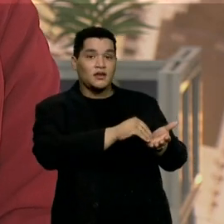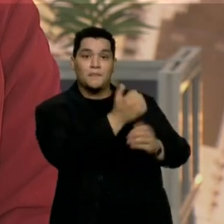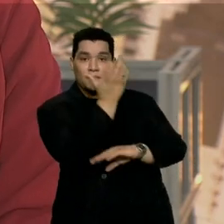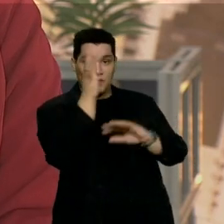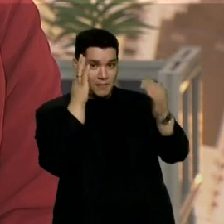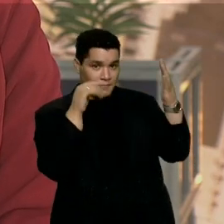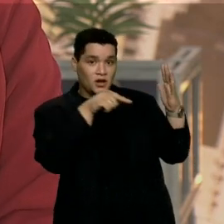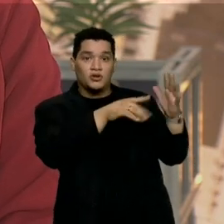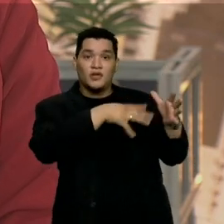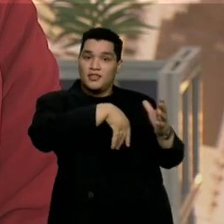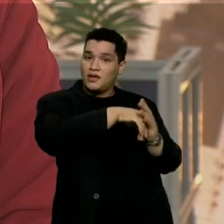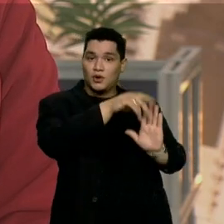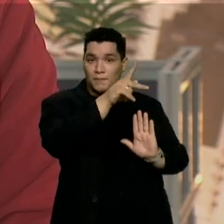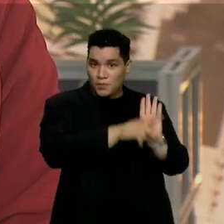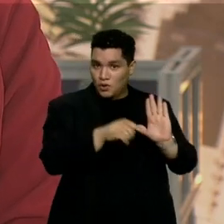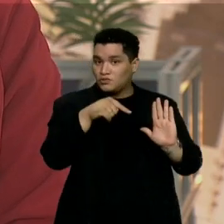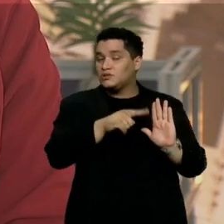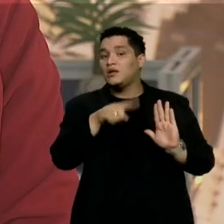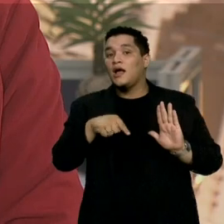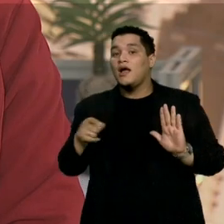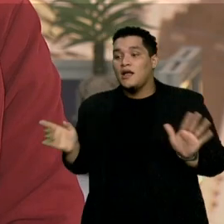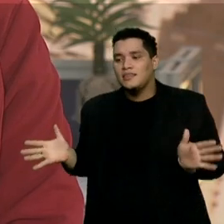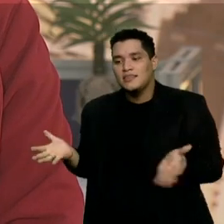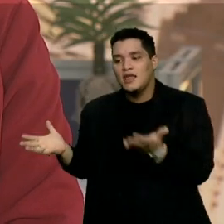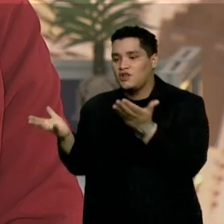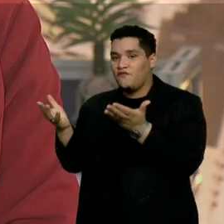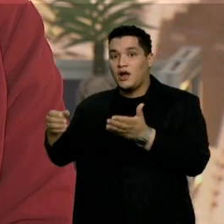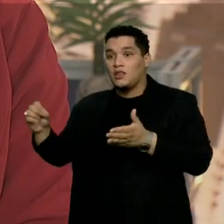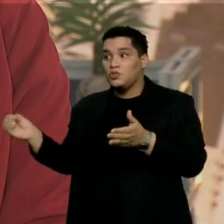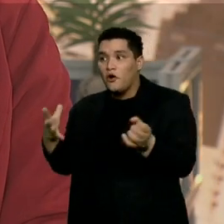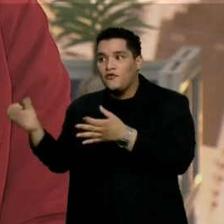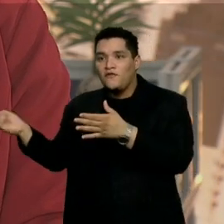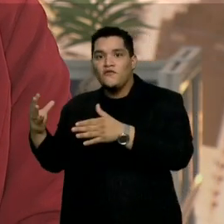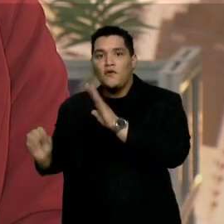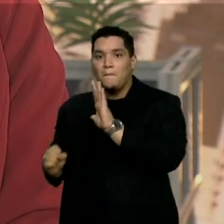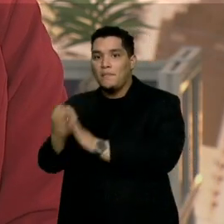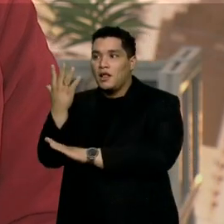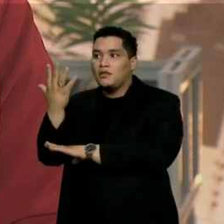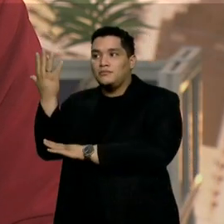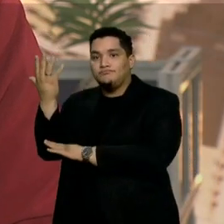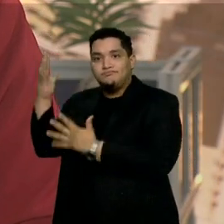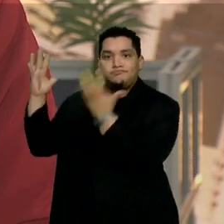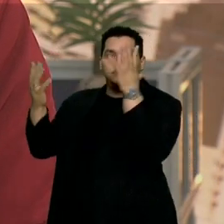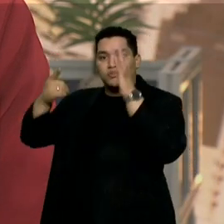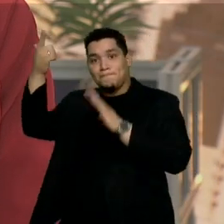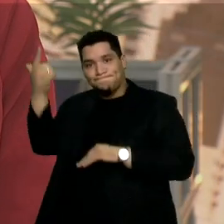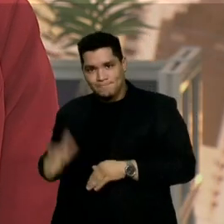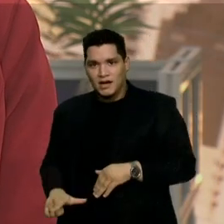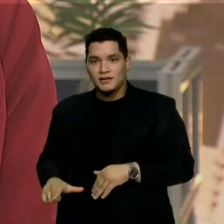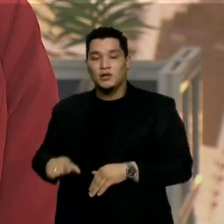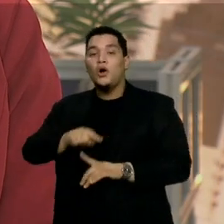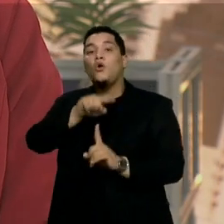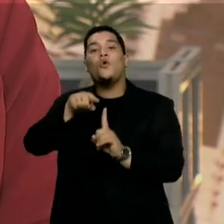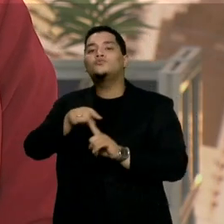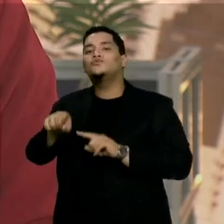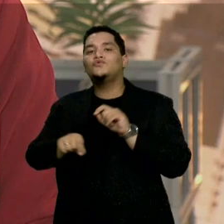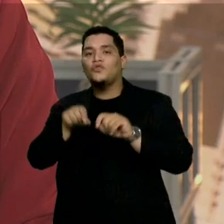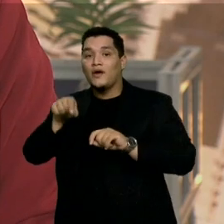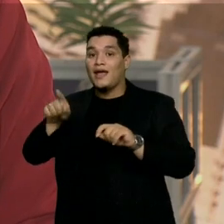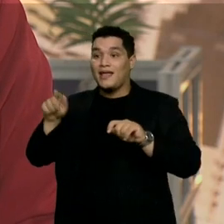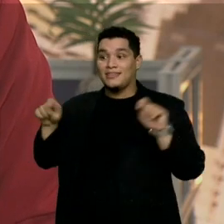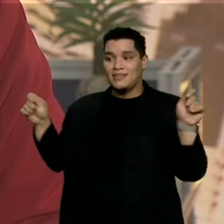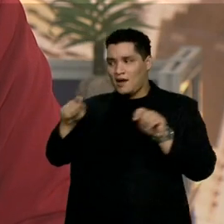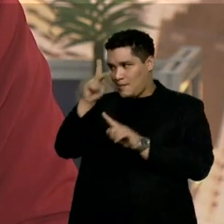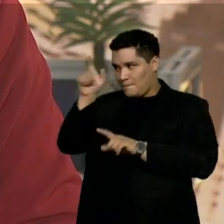Ambiente Está incentivando o cultivo de plantas nativas no interior do Estado A ideia é além de geração de emprego e